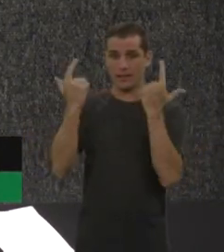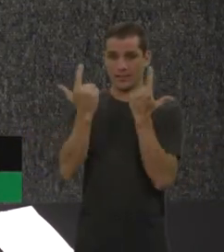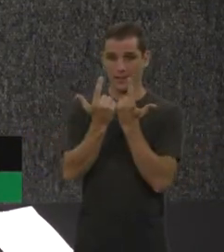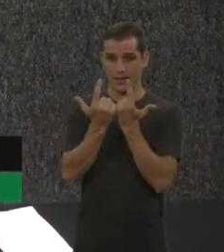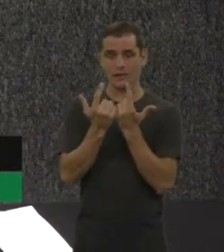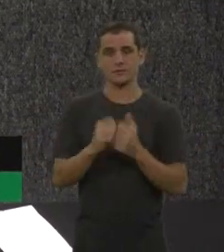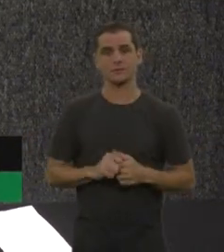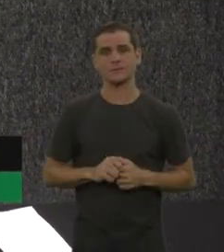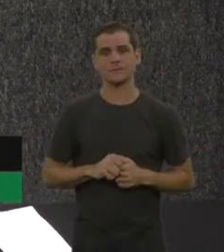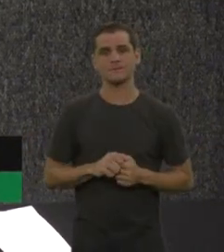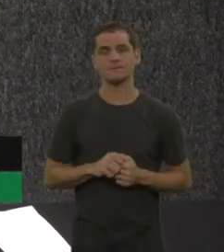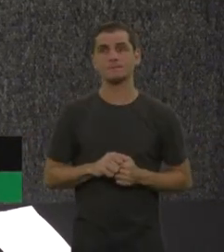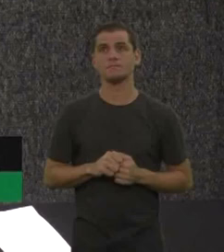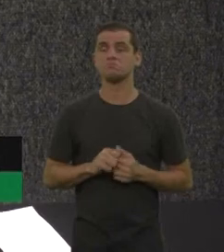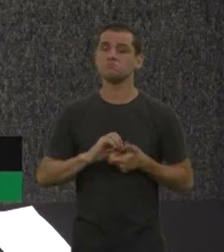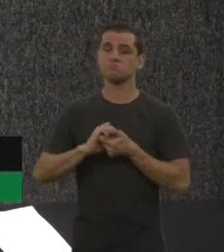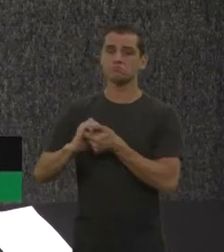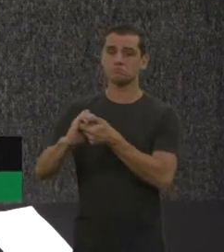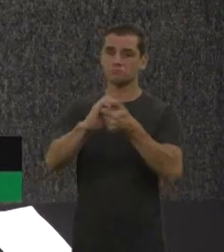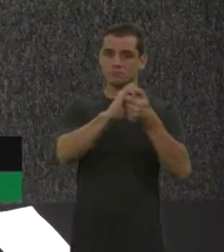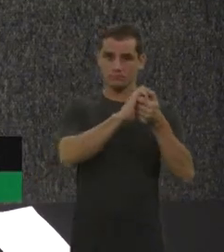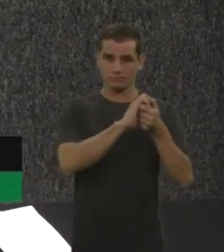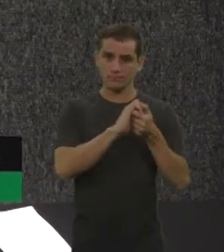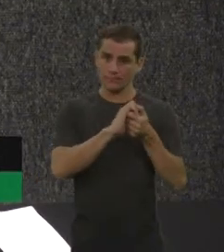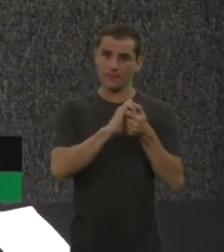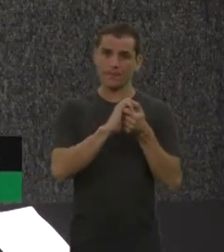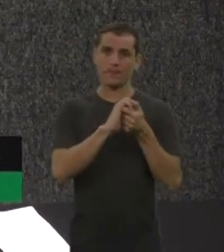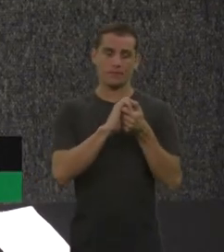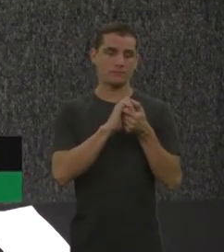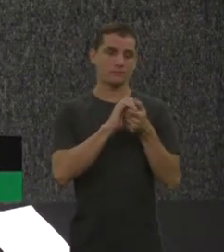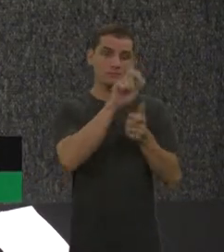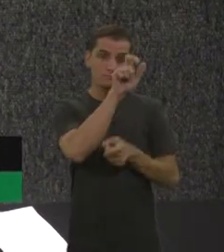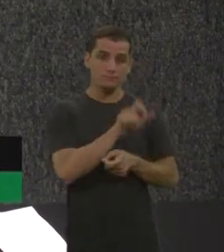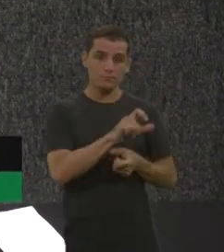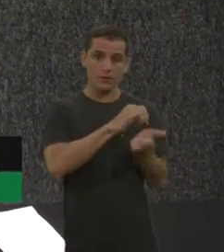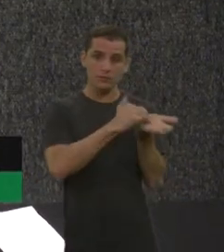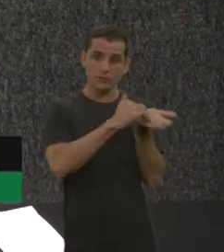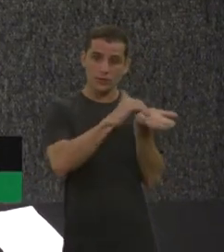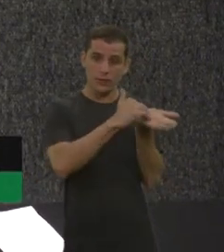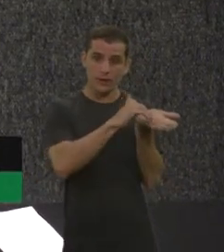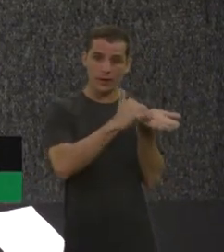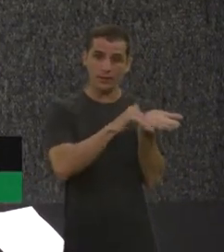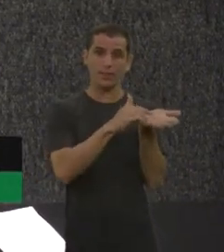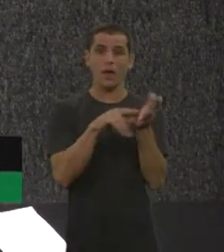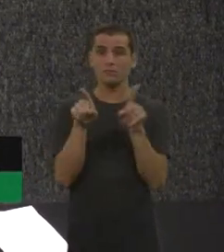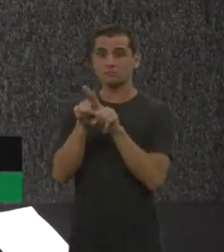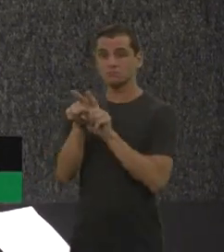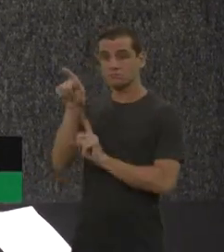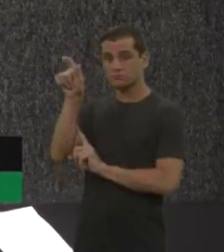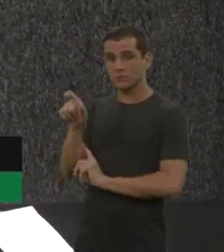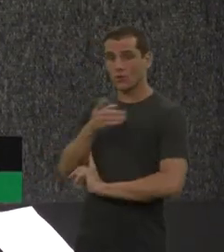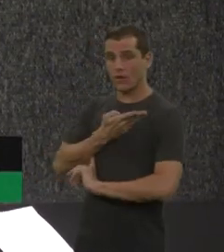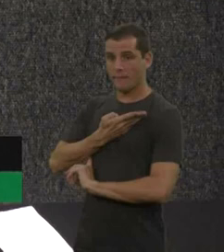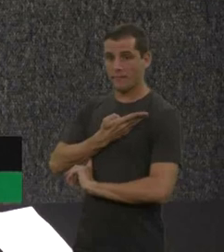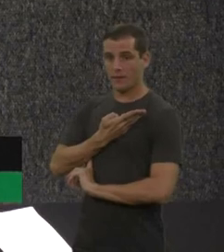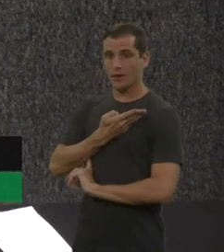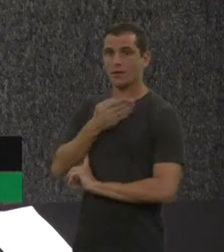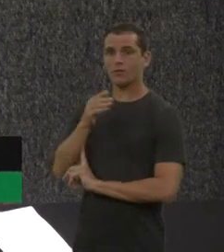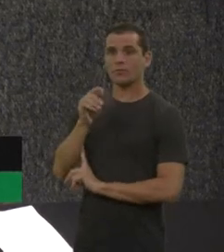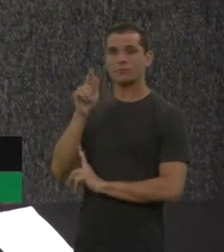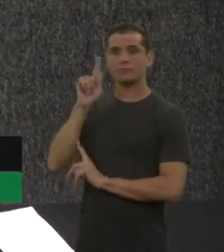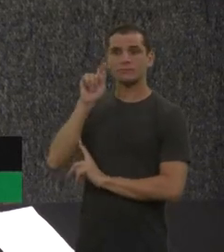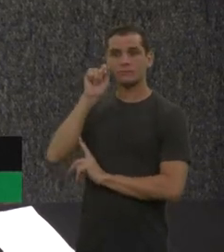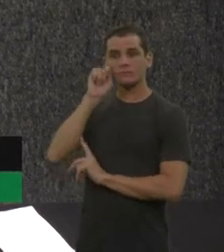Eu queria saudar, além da nossa secretária, o amigo Antídio Lunelli, que tem sido um baita de um parceiro